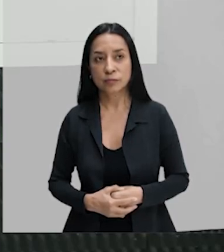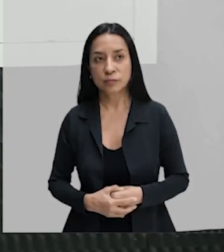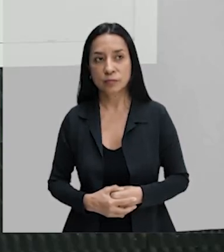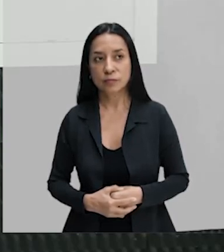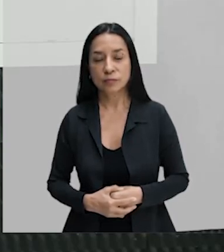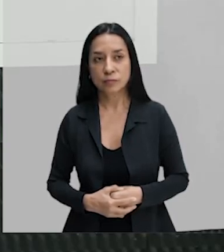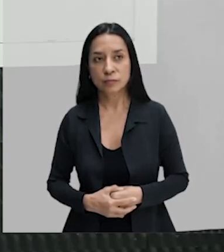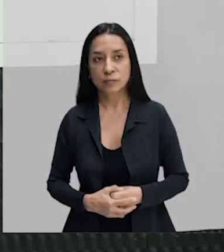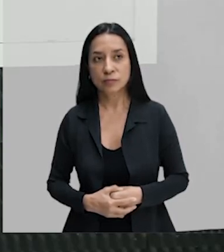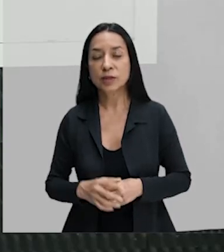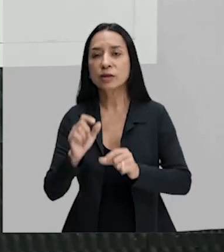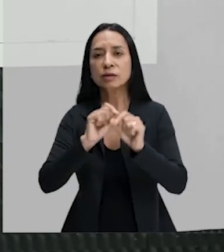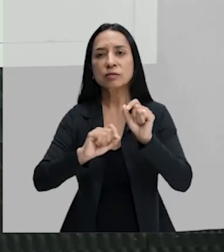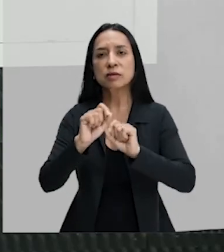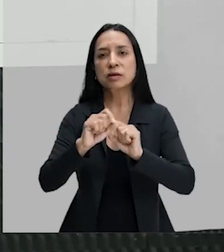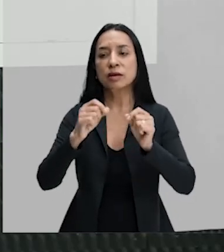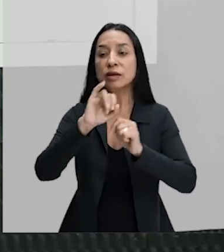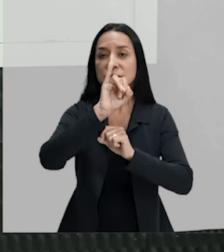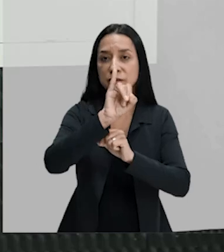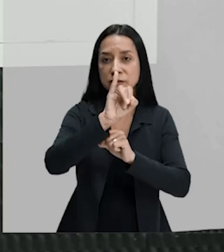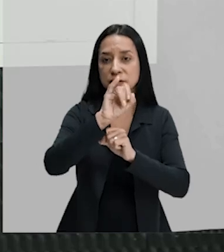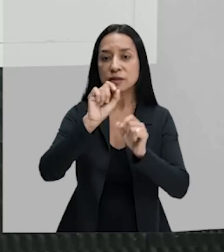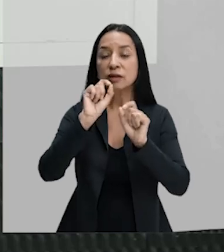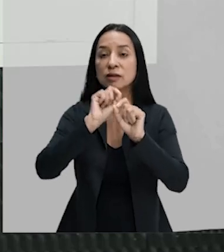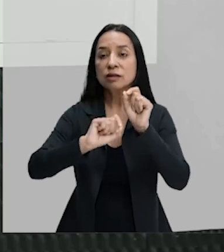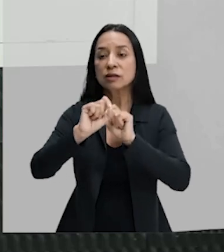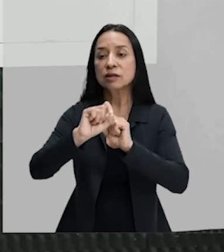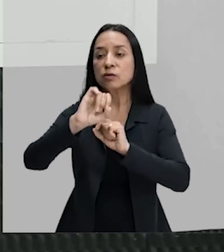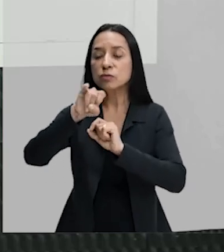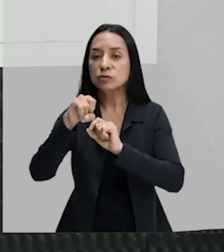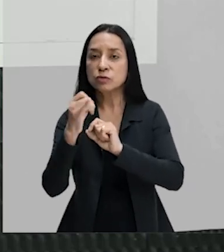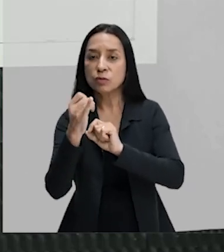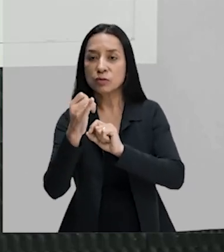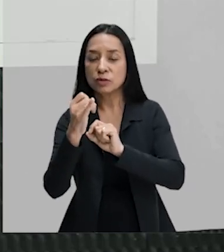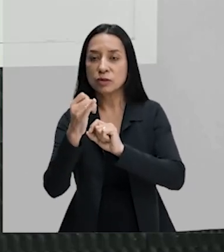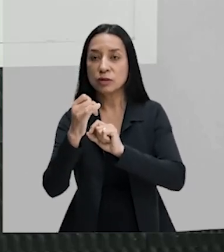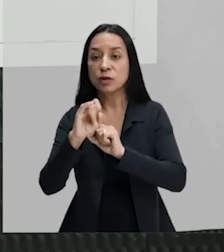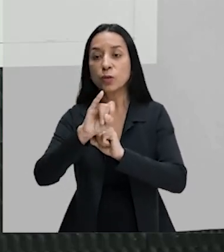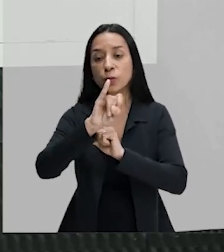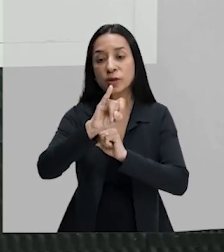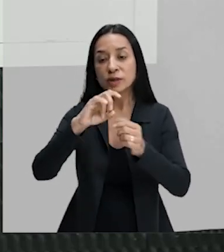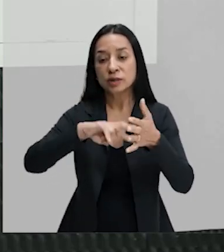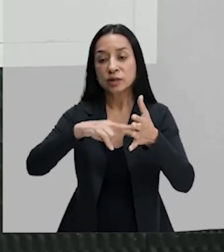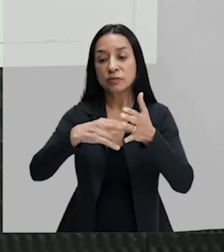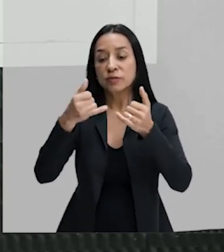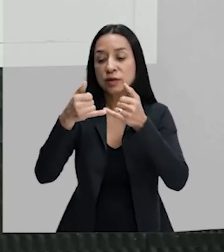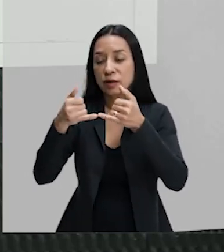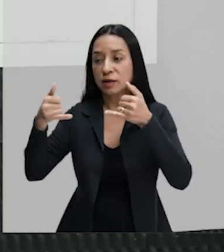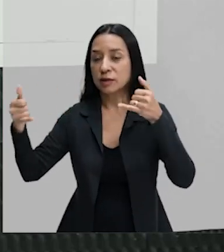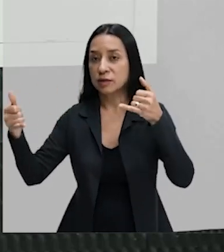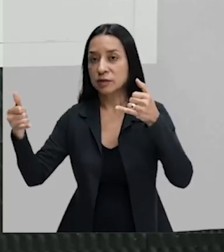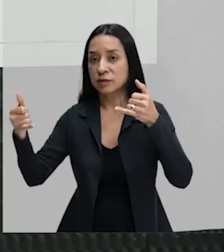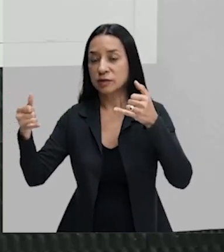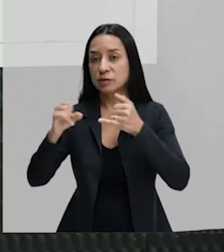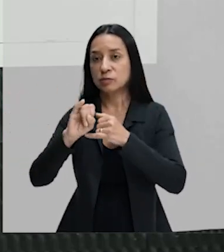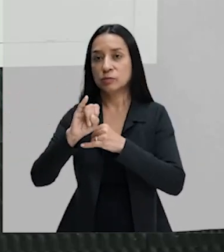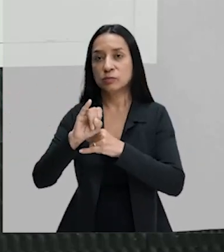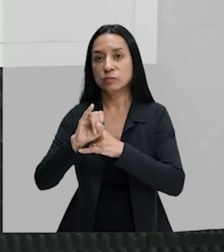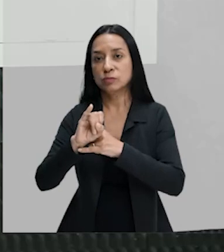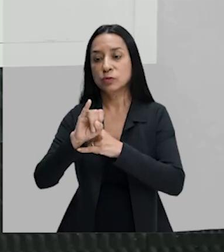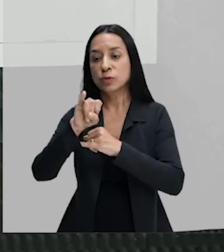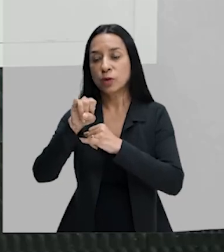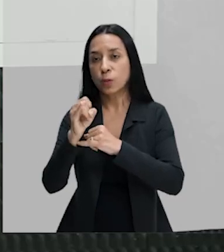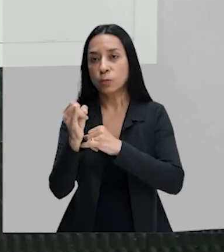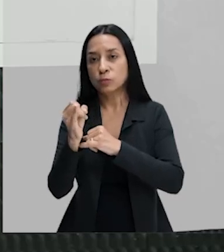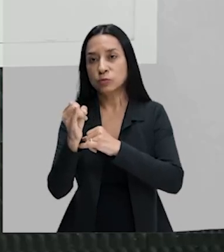Tá? Turma, quem é esse I, quem é esse J? O I é a linha e o J é a coluna do elemento que você está calculando o